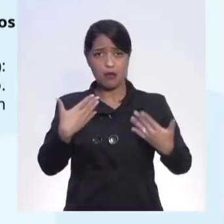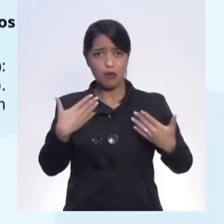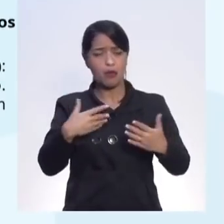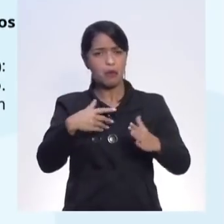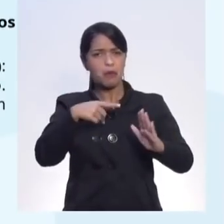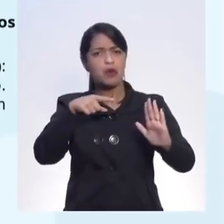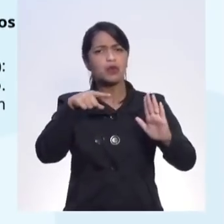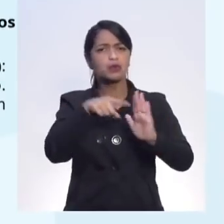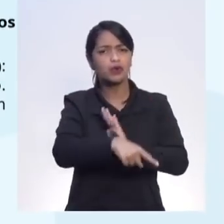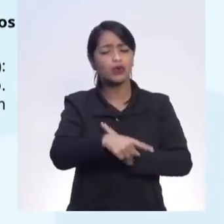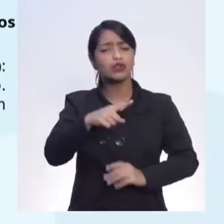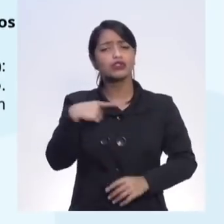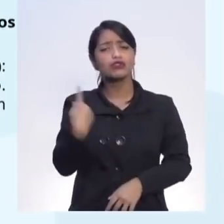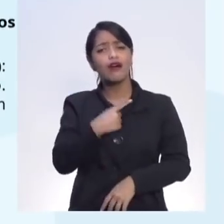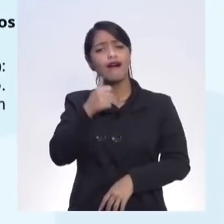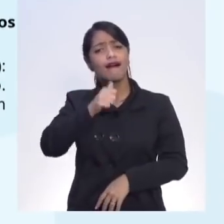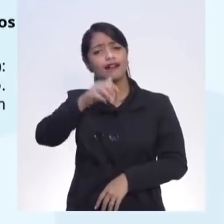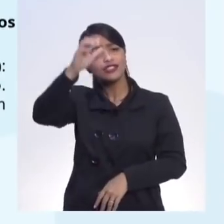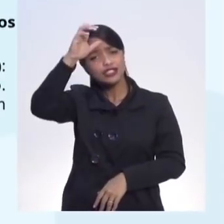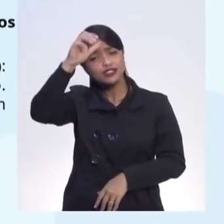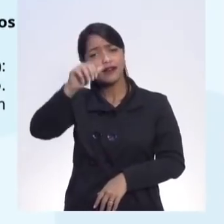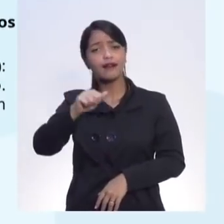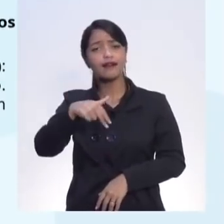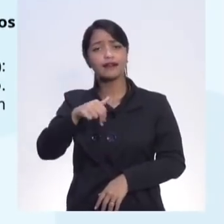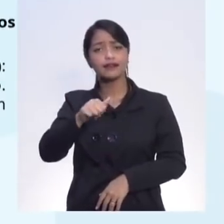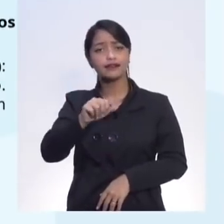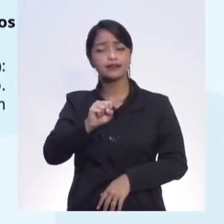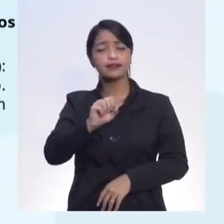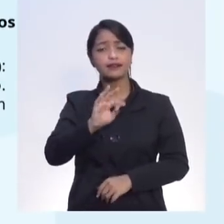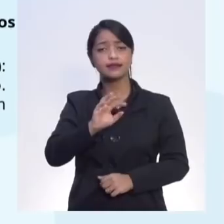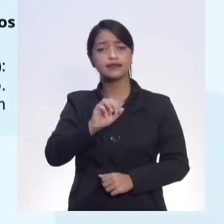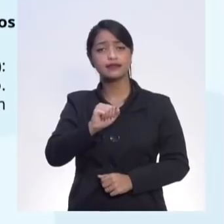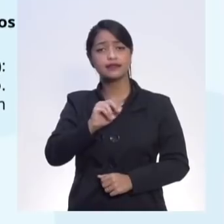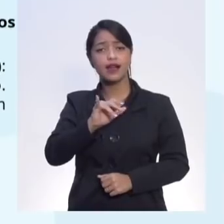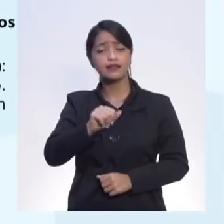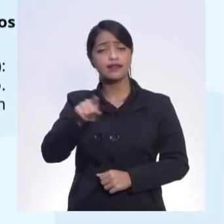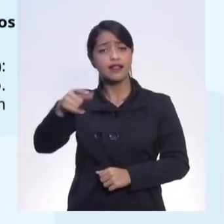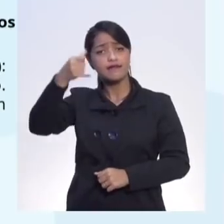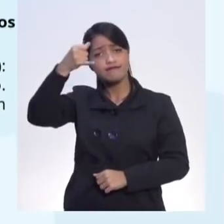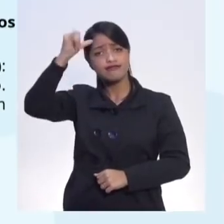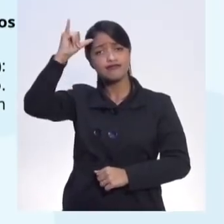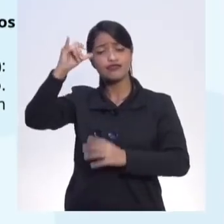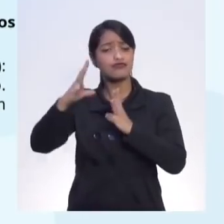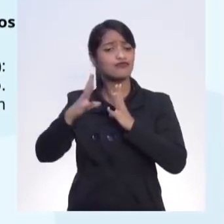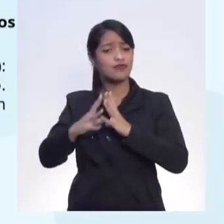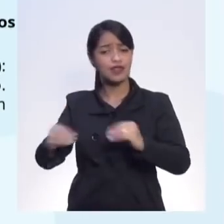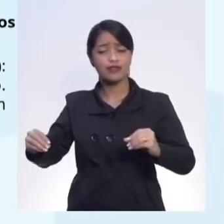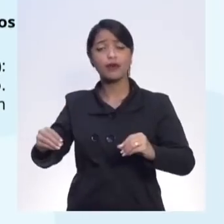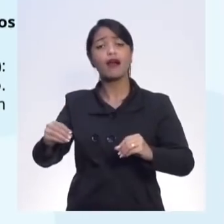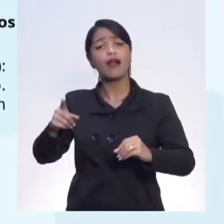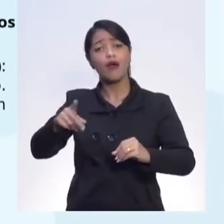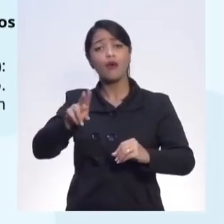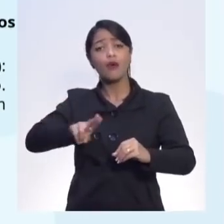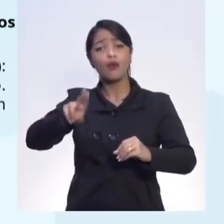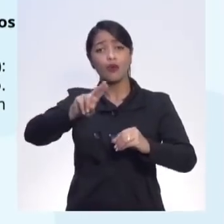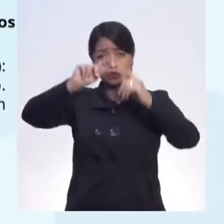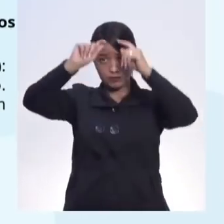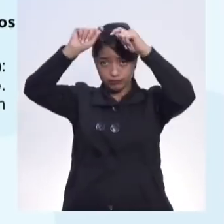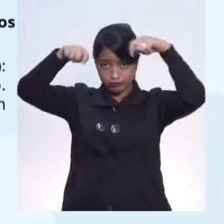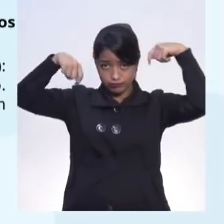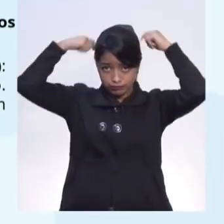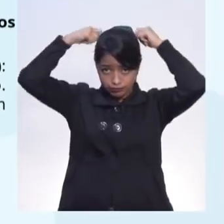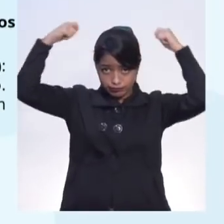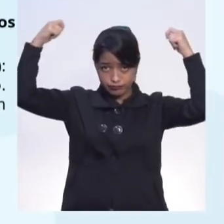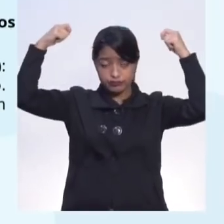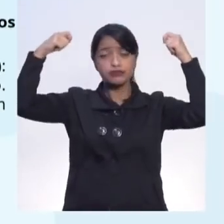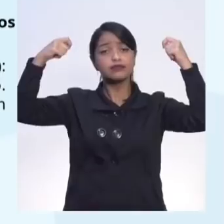vovó. Uma mulher de quase 70 anos, lenço de ramagens Isso. na cabeça, mestra em